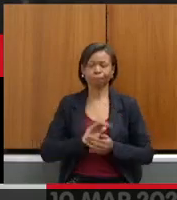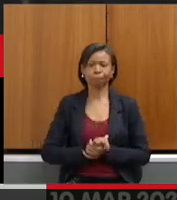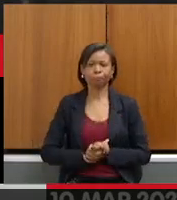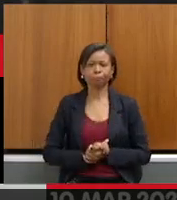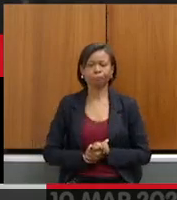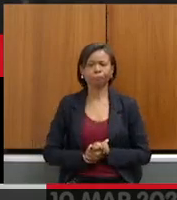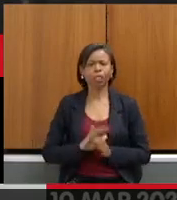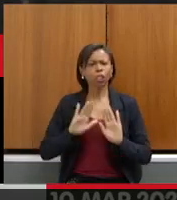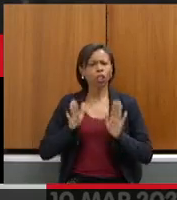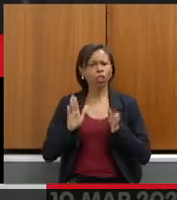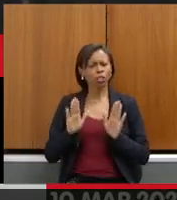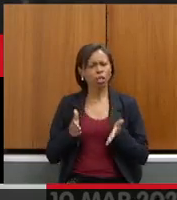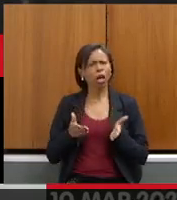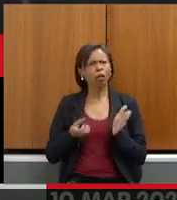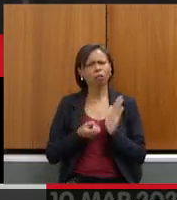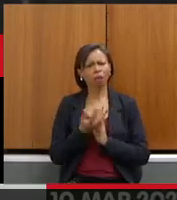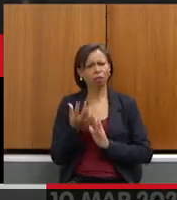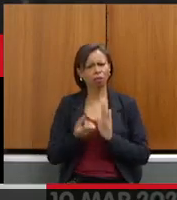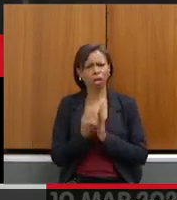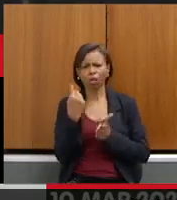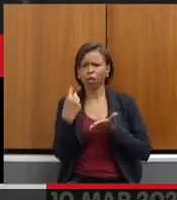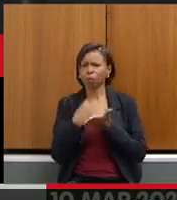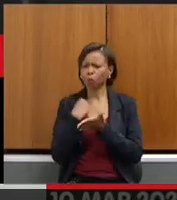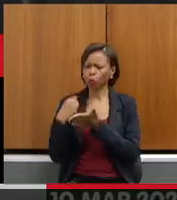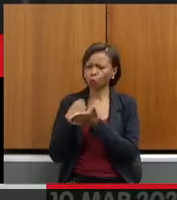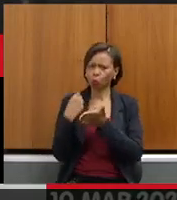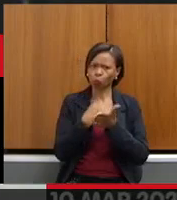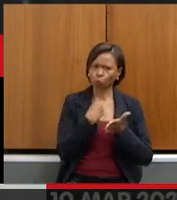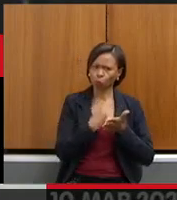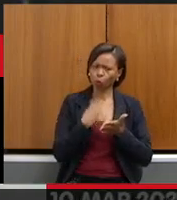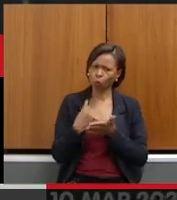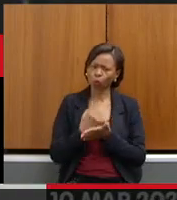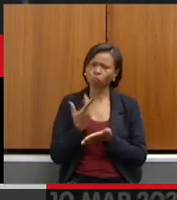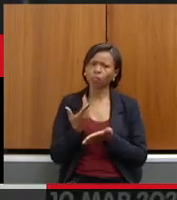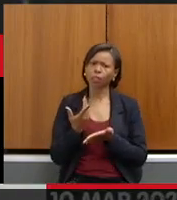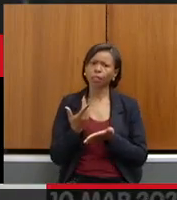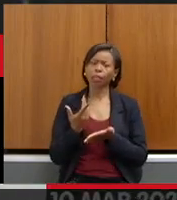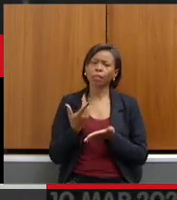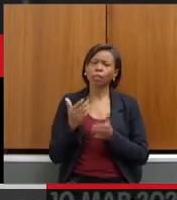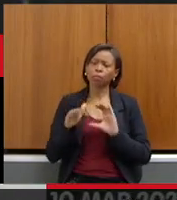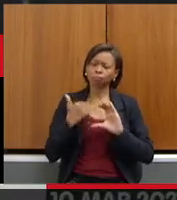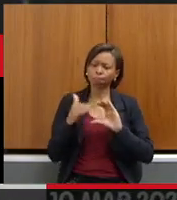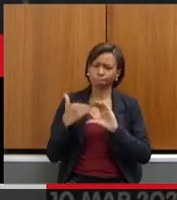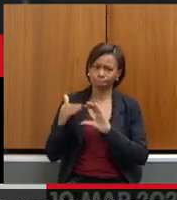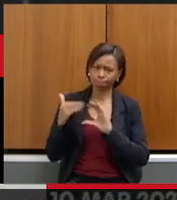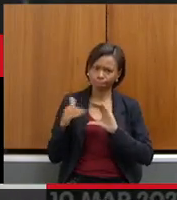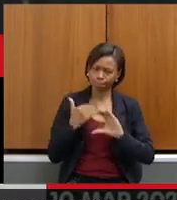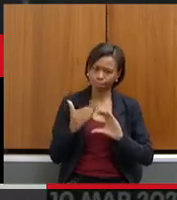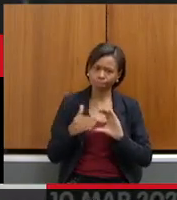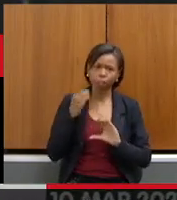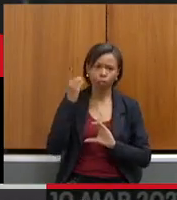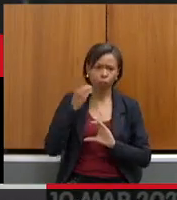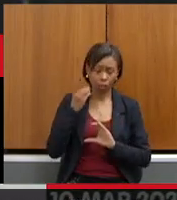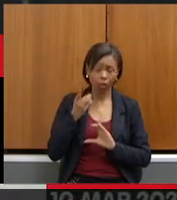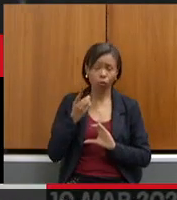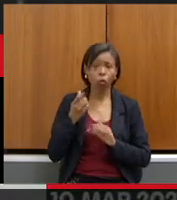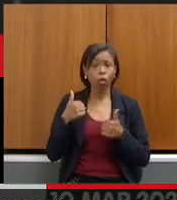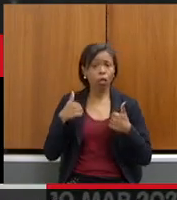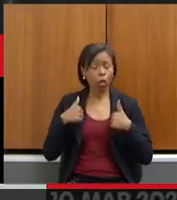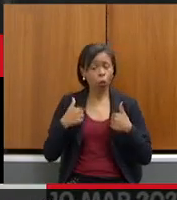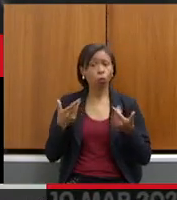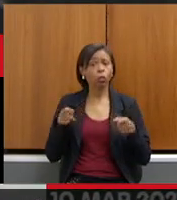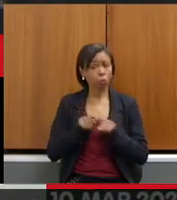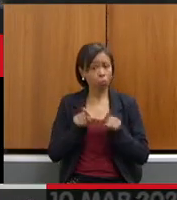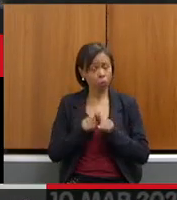recebi perguntas de diversos colegas que me ligaram ao longo dos últimos dias e farei aqui